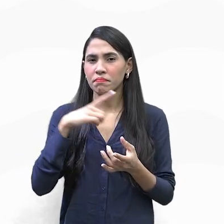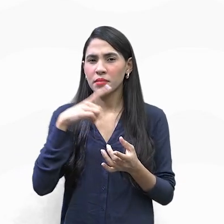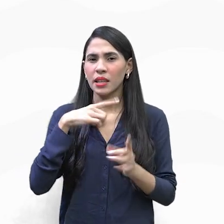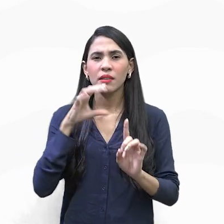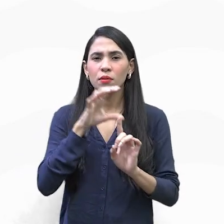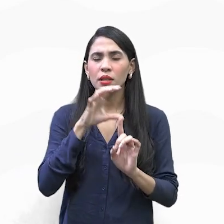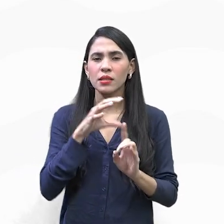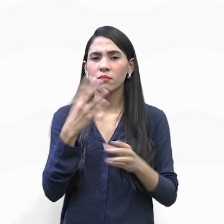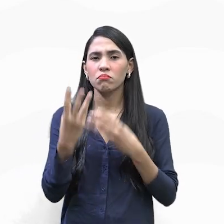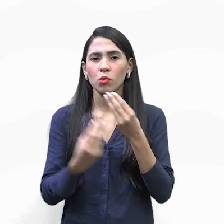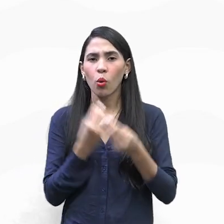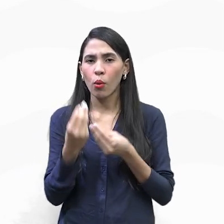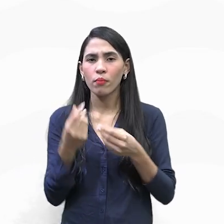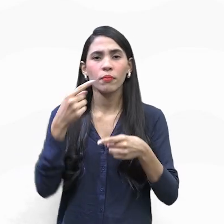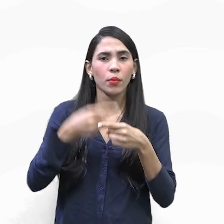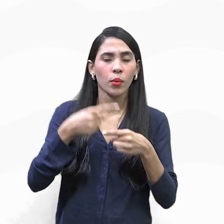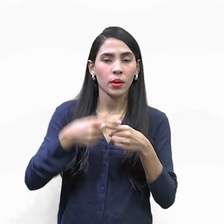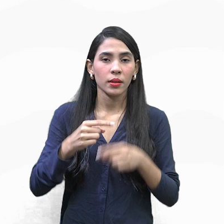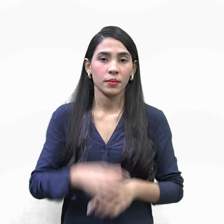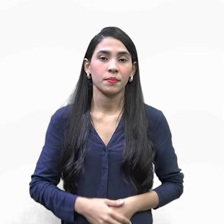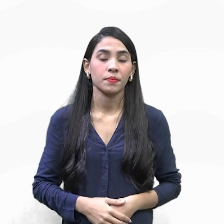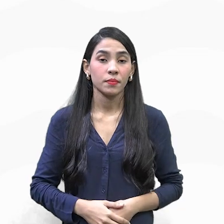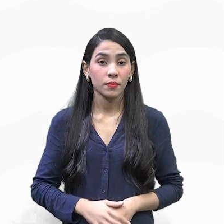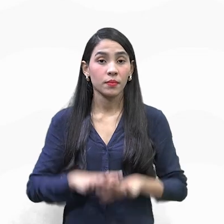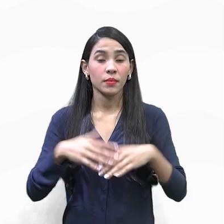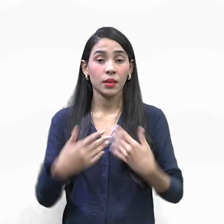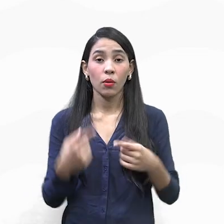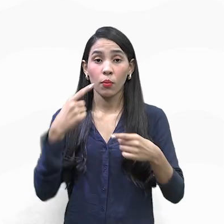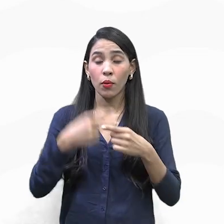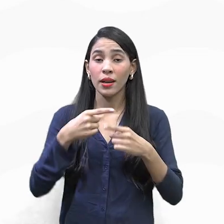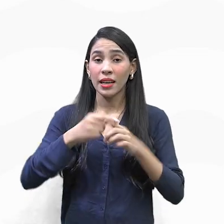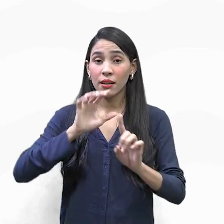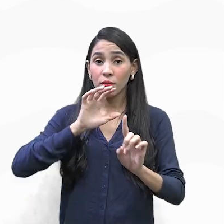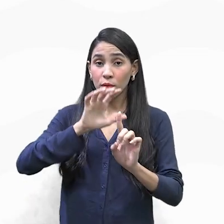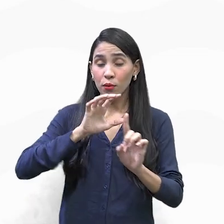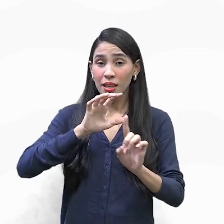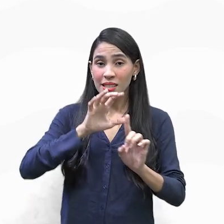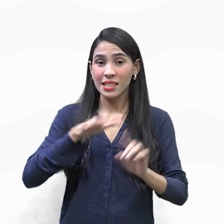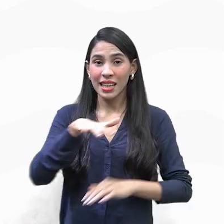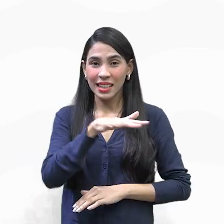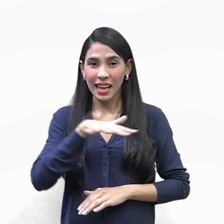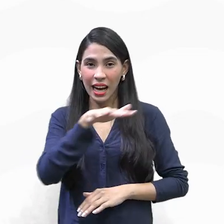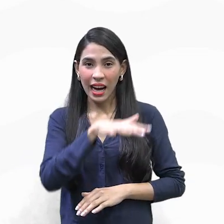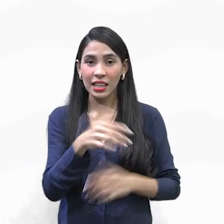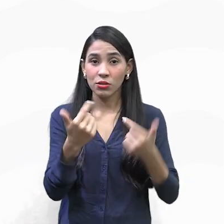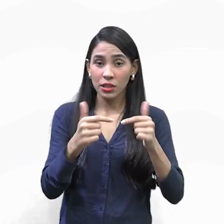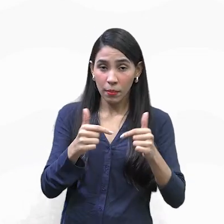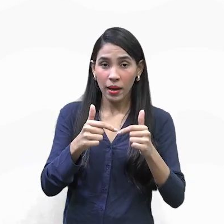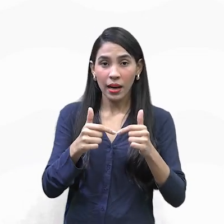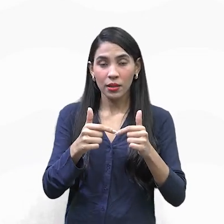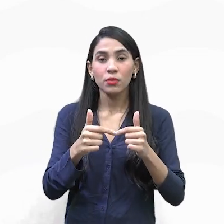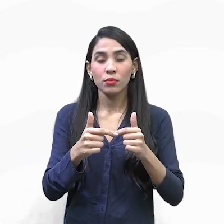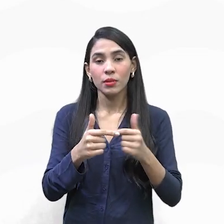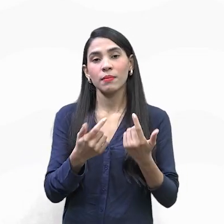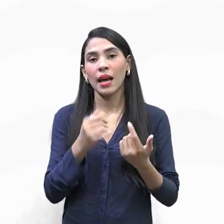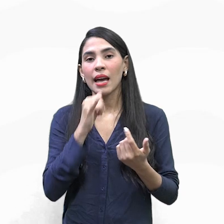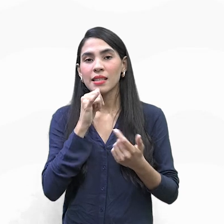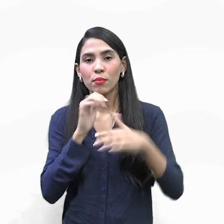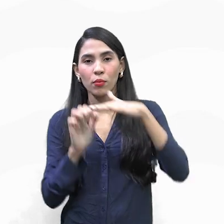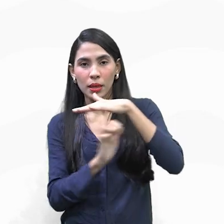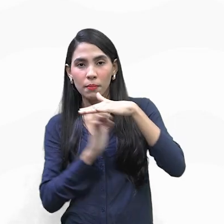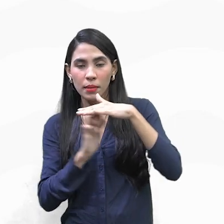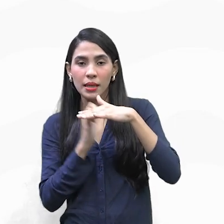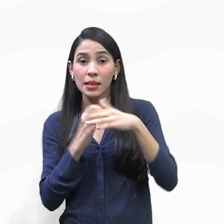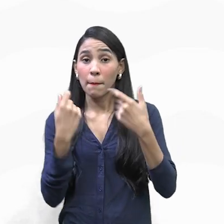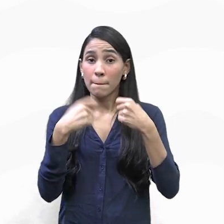isso, né? Bom, pessoal, a globalização tem a ver porque ela intensifica a concorrência, levando empresas a buscar formas de reduzir custos e aumentar a